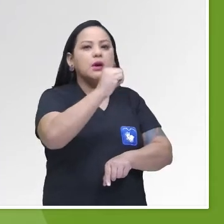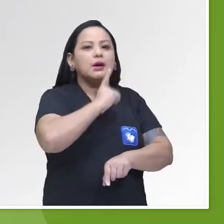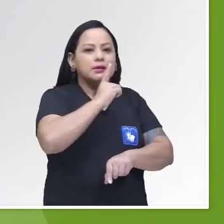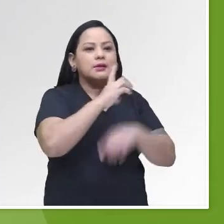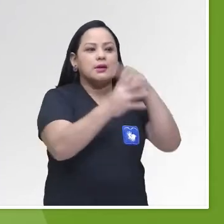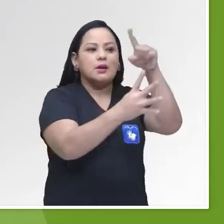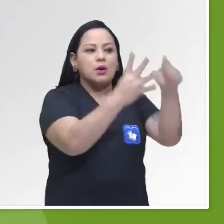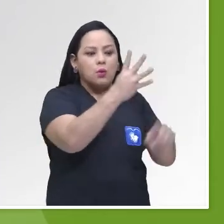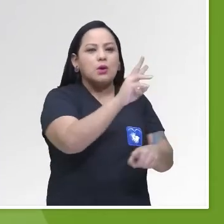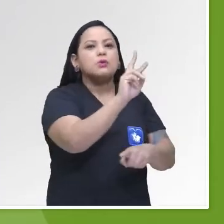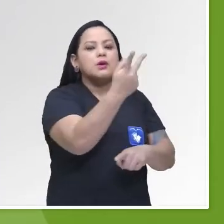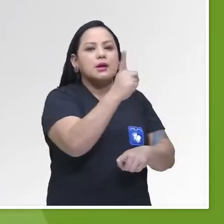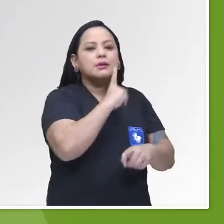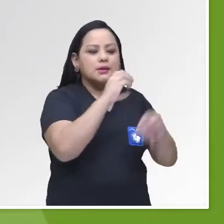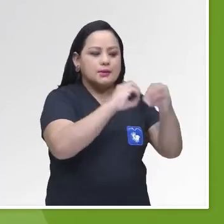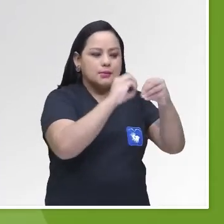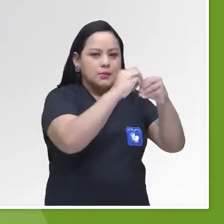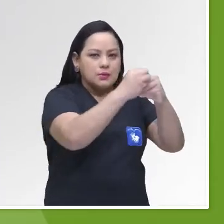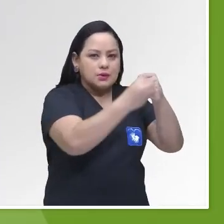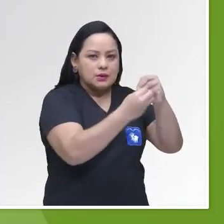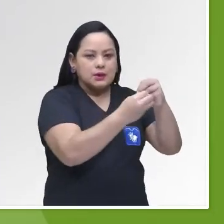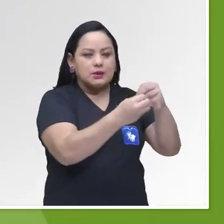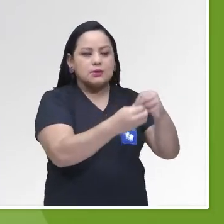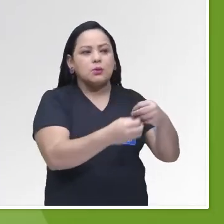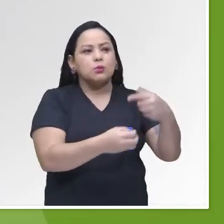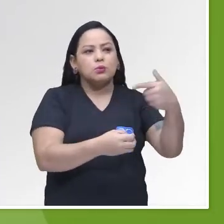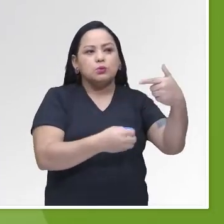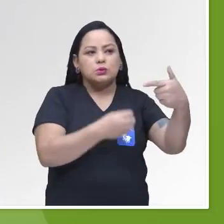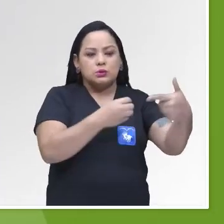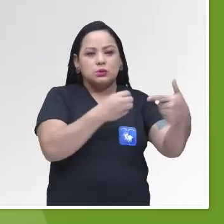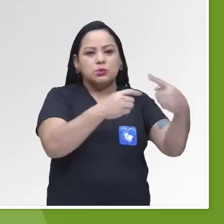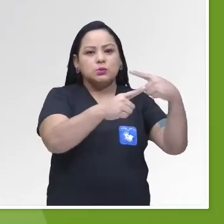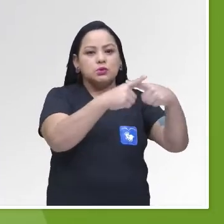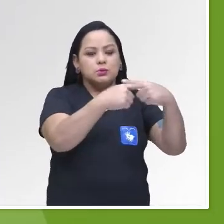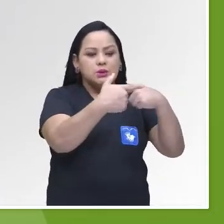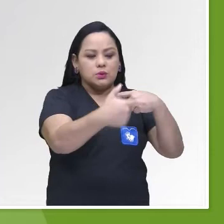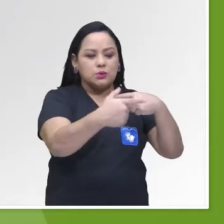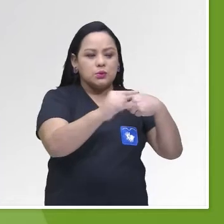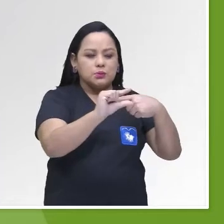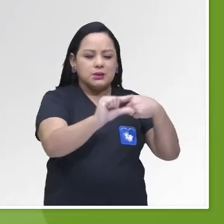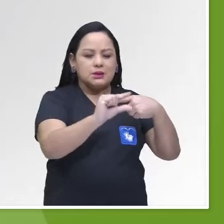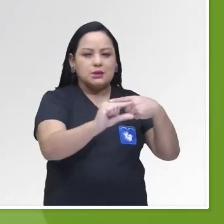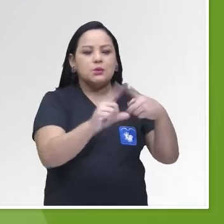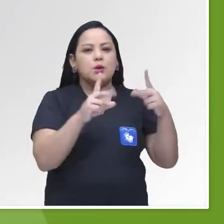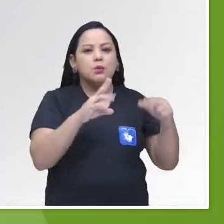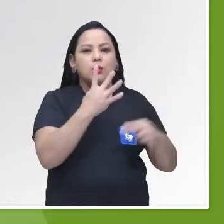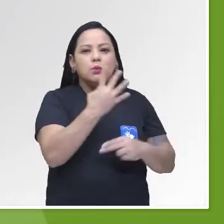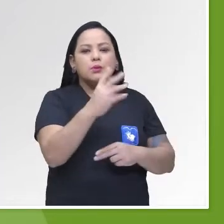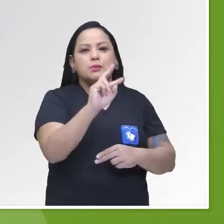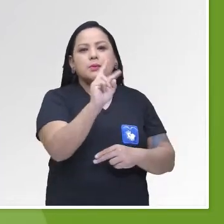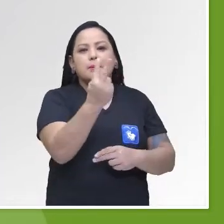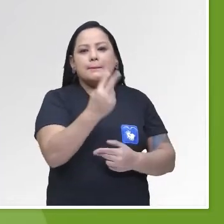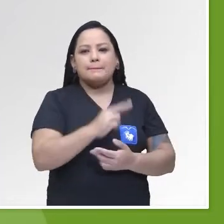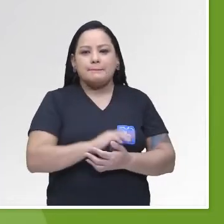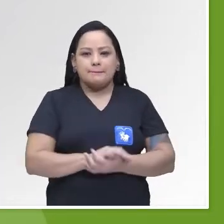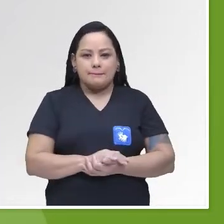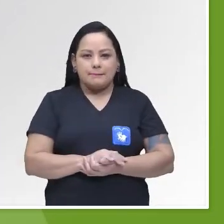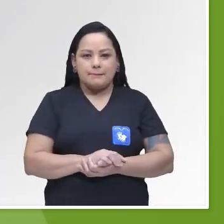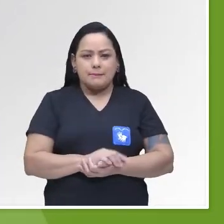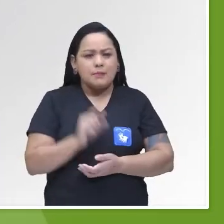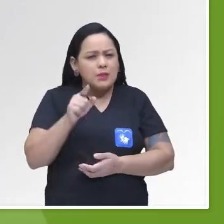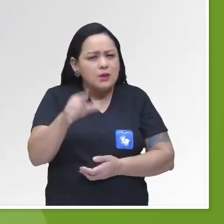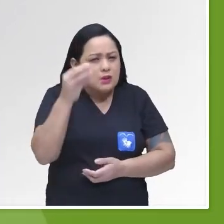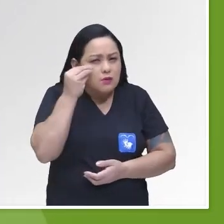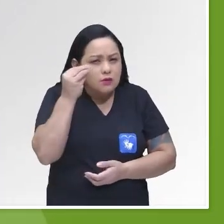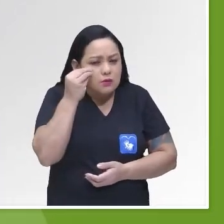hidrogênios na molécula. Então, esse 2 aqui, que é o coeficiente, multiplica o número 2 aqui e fica 4 hidrogênio. Vocês estão